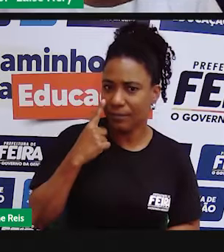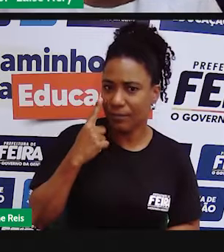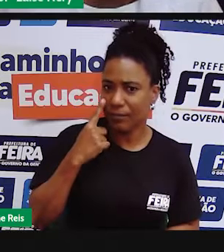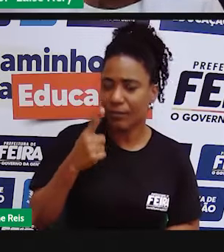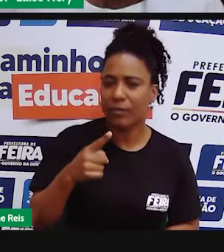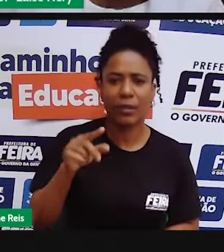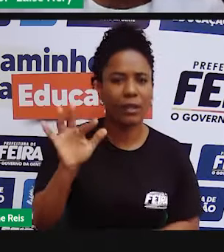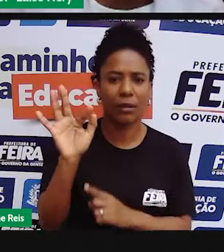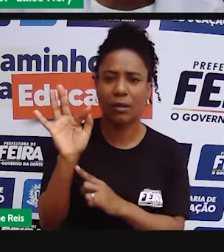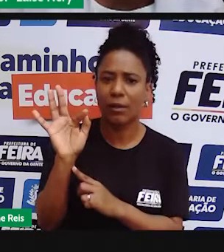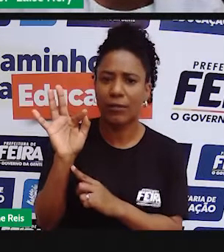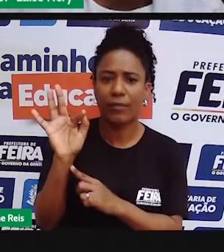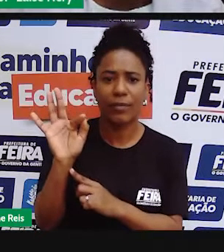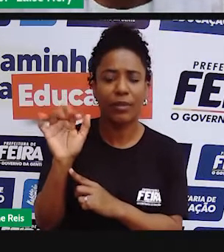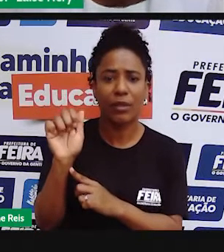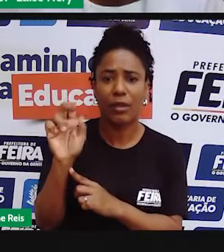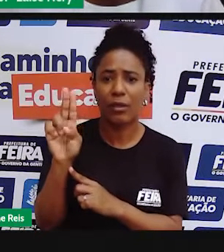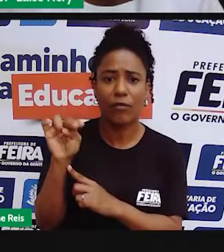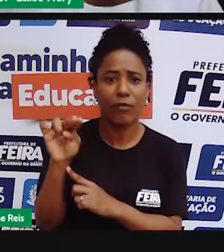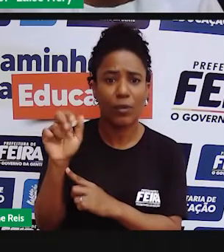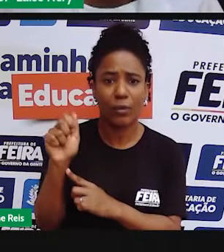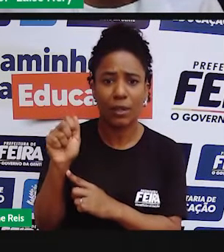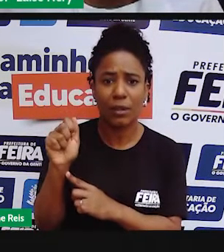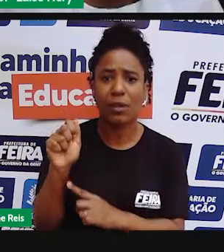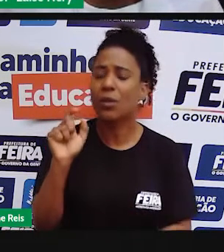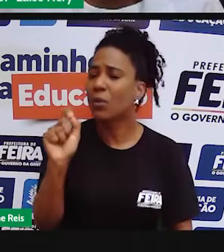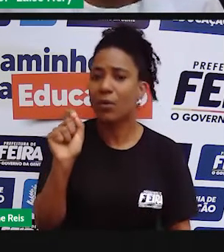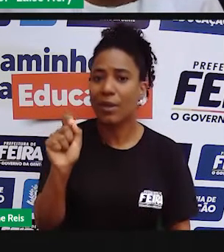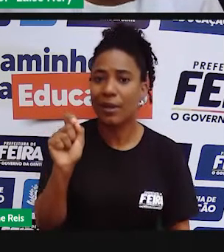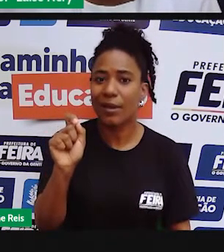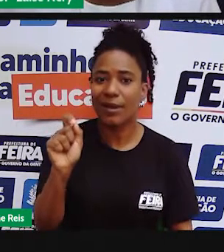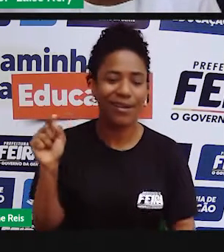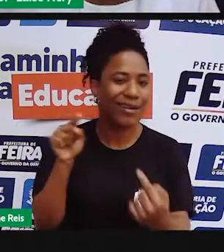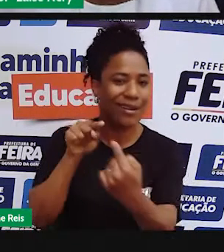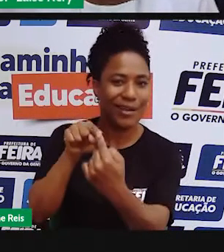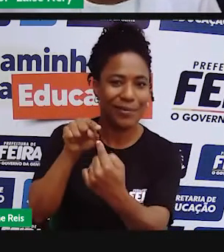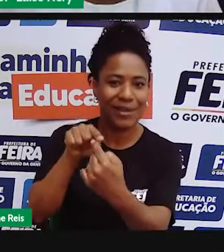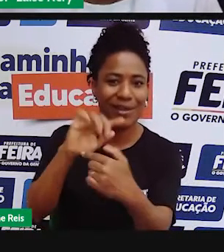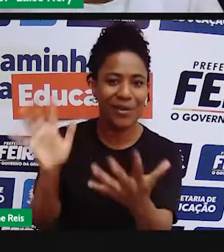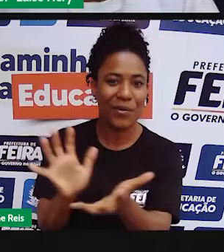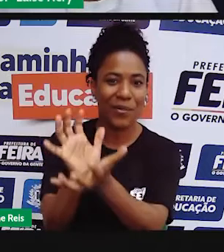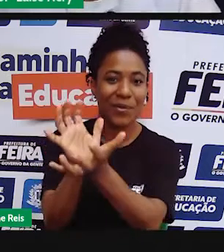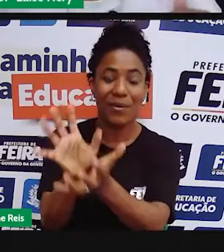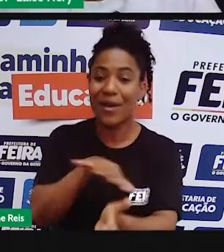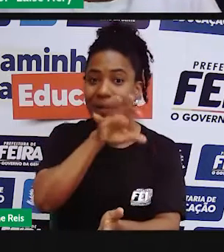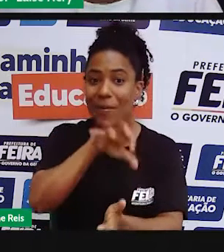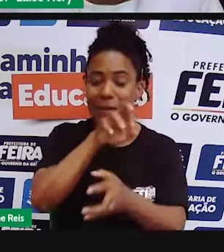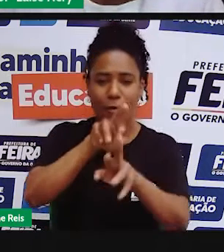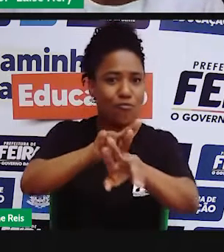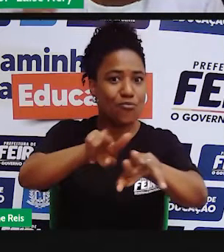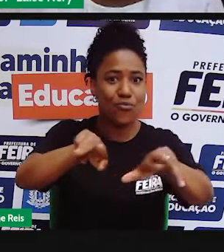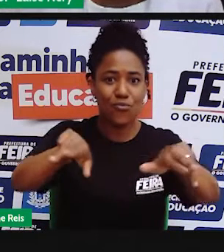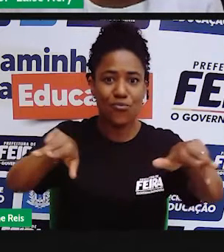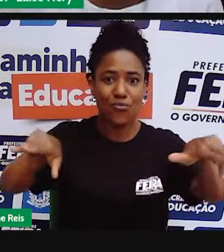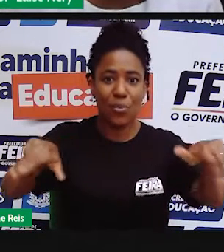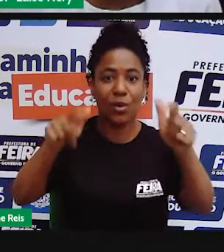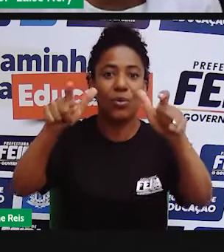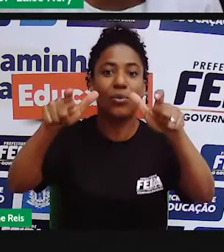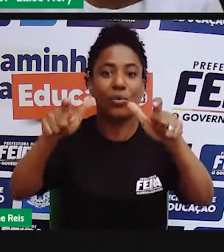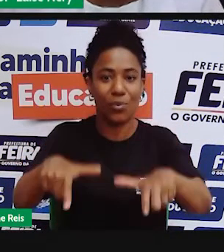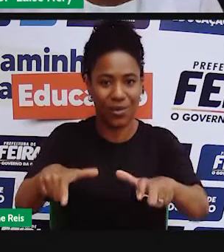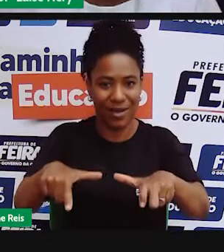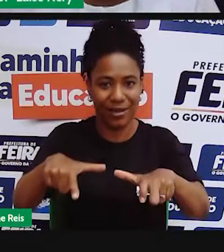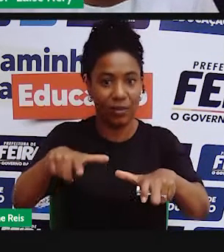Primeiro vamos ver. Fauna é o nome que se dá à diversidade de animais de uma